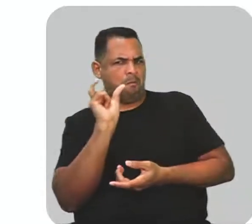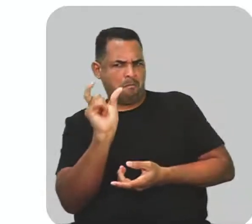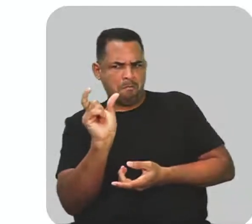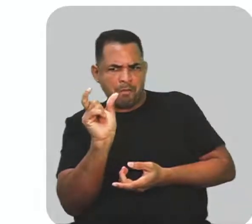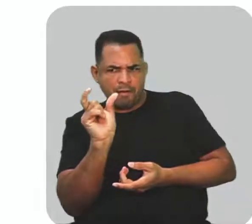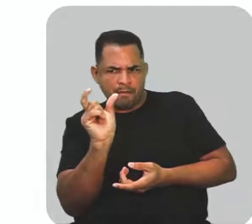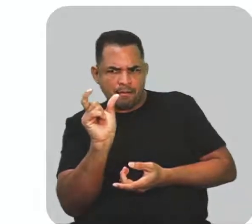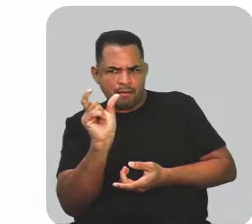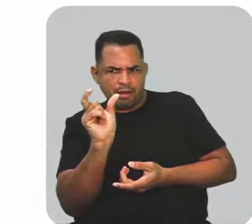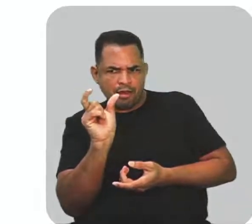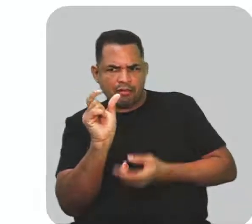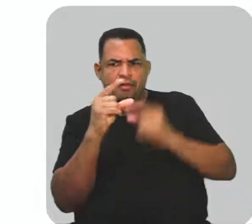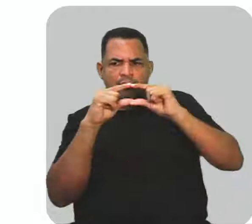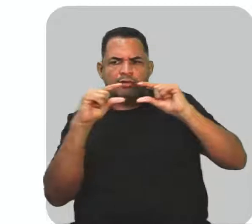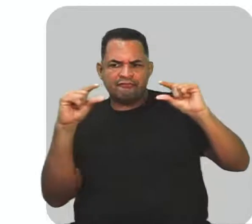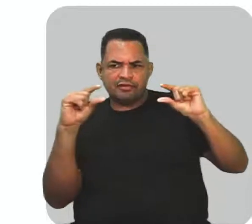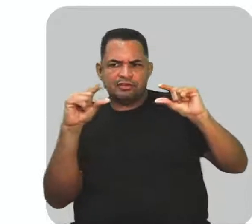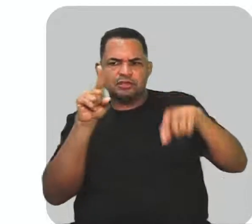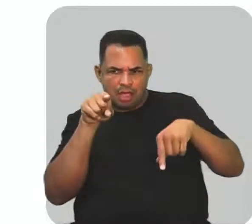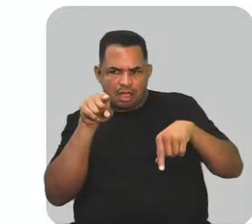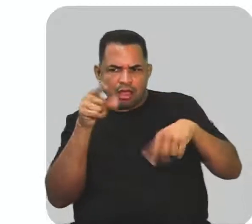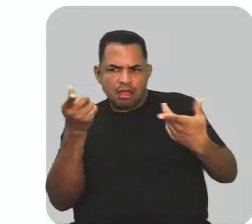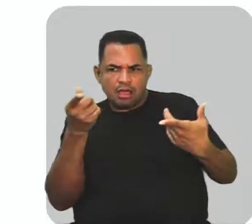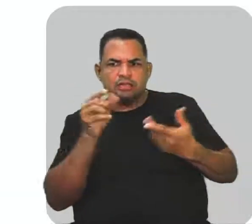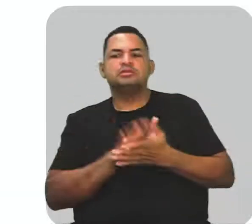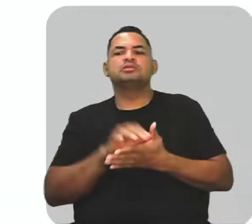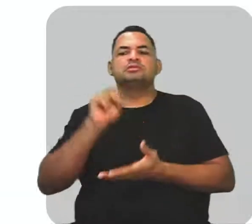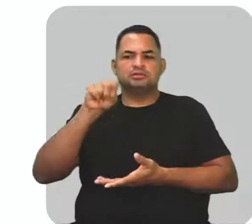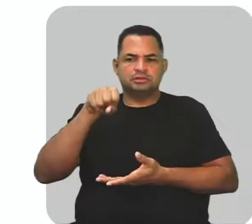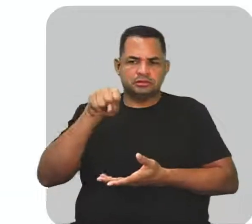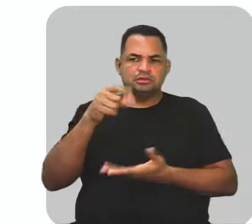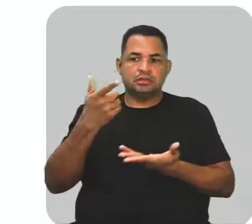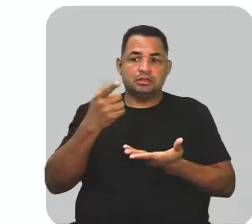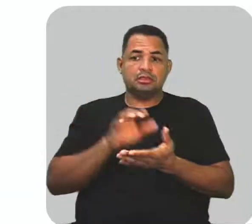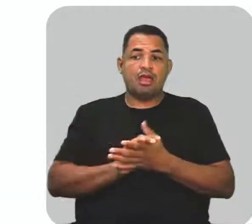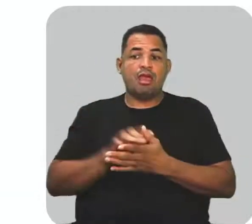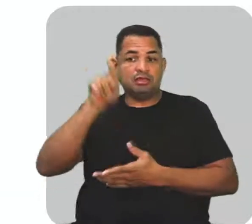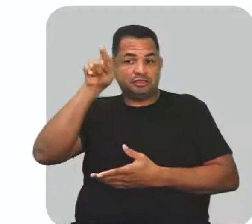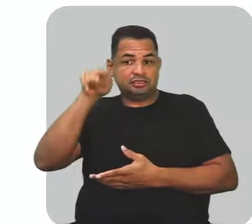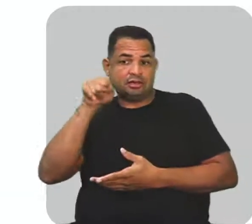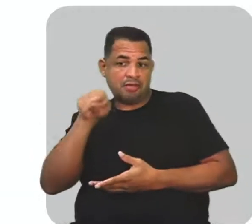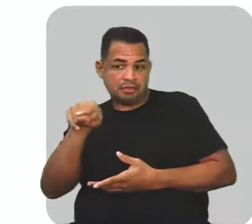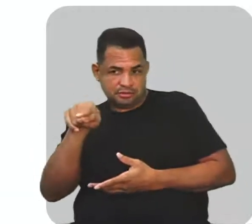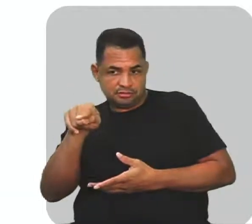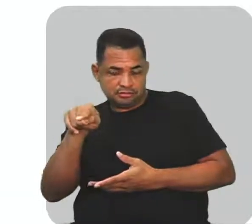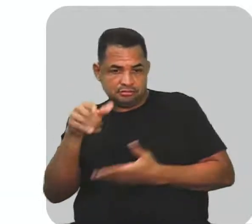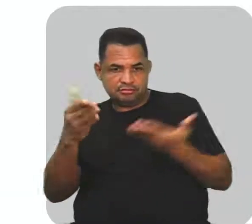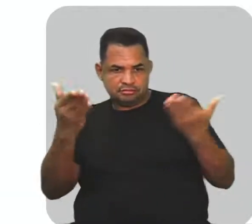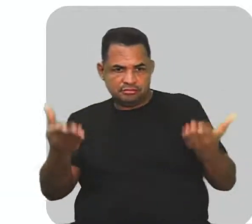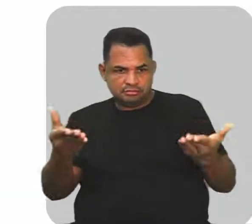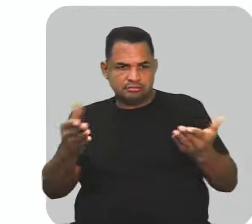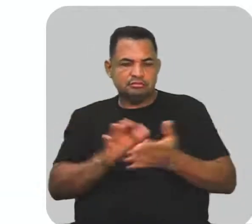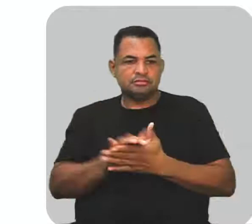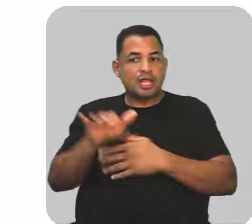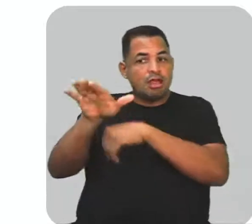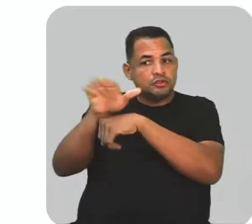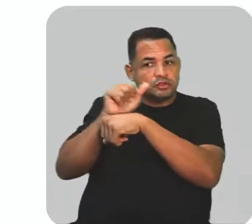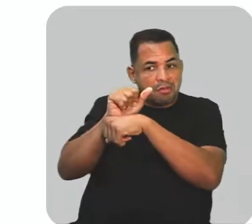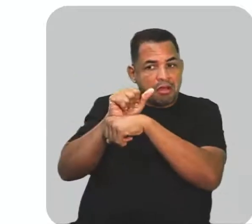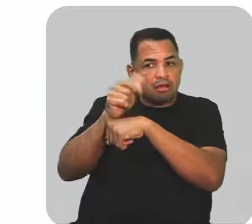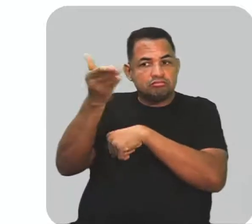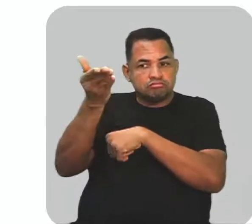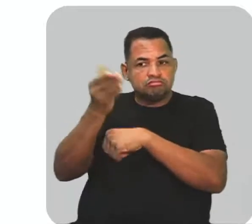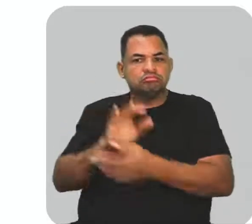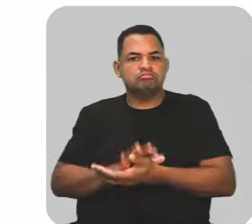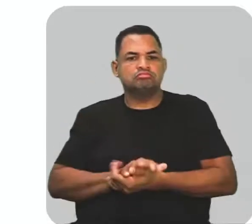uma frase? Sim, é uma exclamativa, né? Tá aí fazendo esse chamamento, exclamando, né?